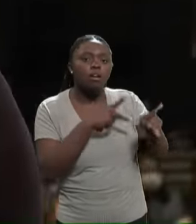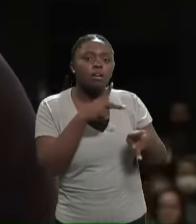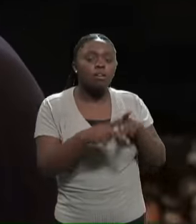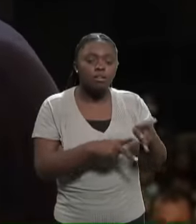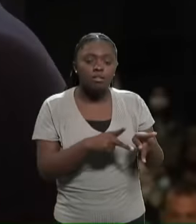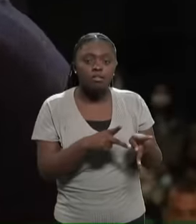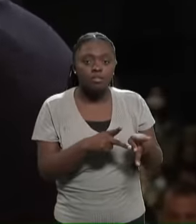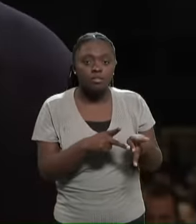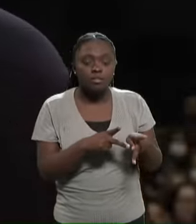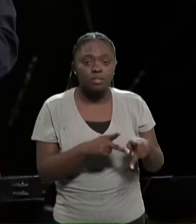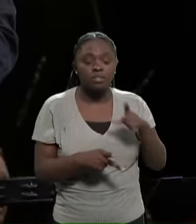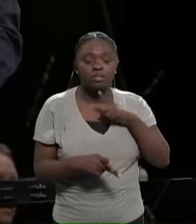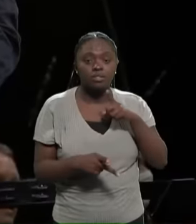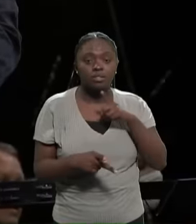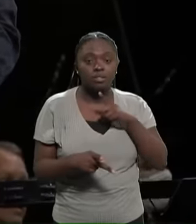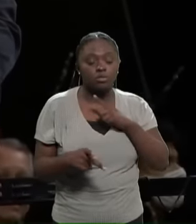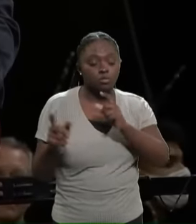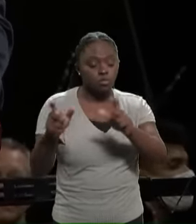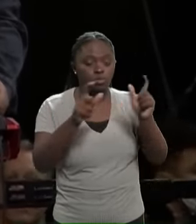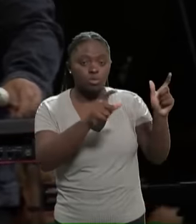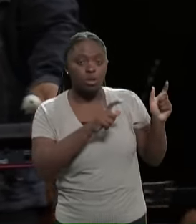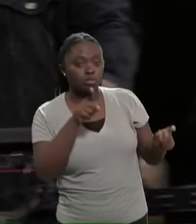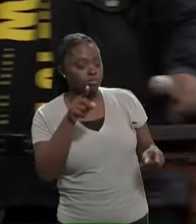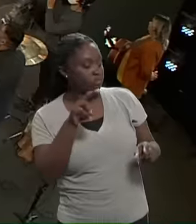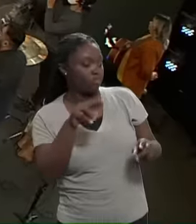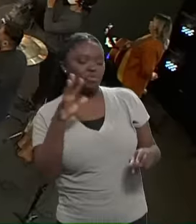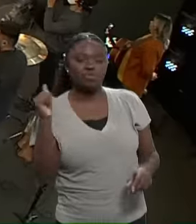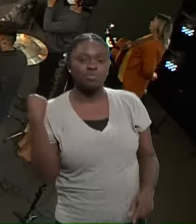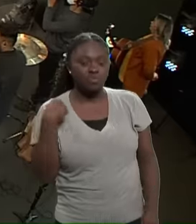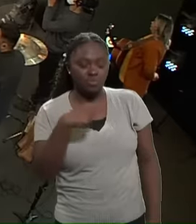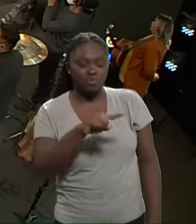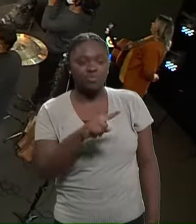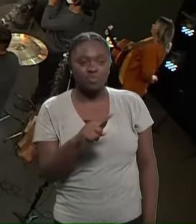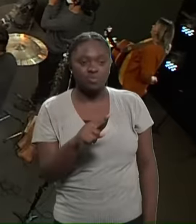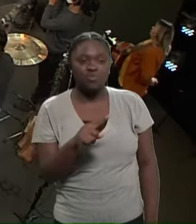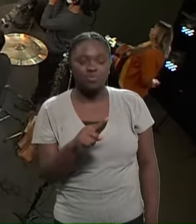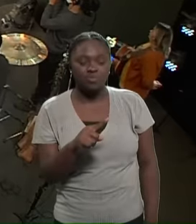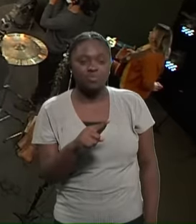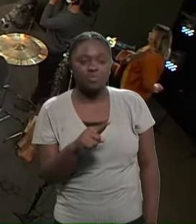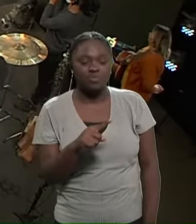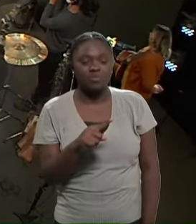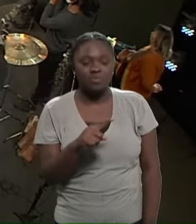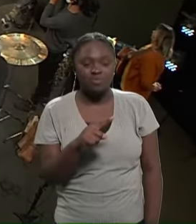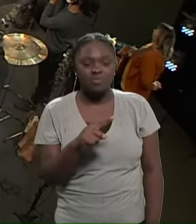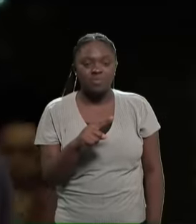passar por onde nunca passaram.